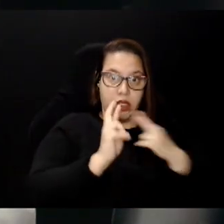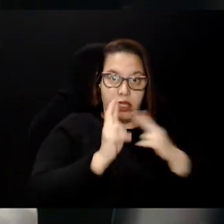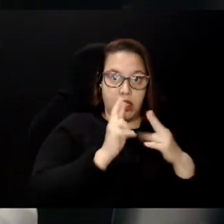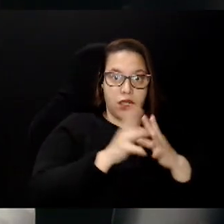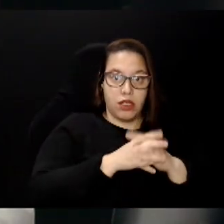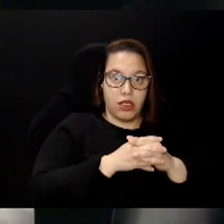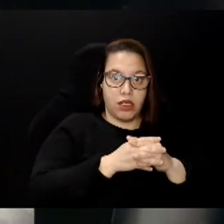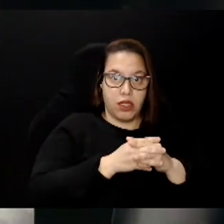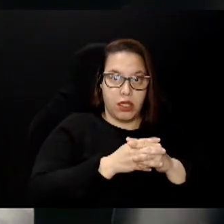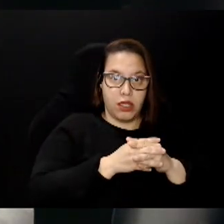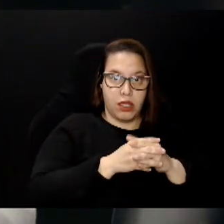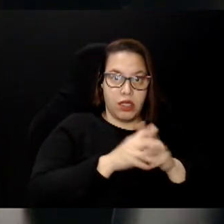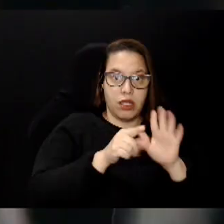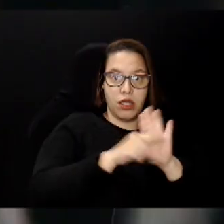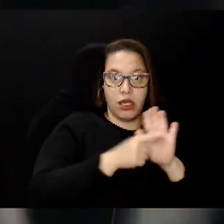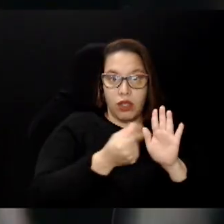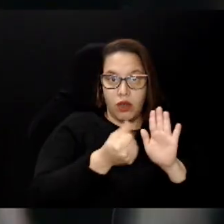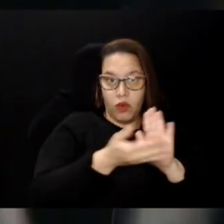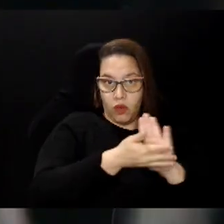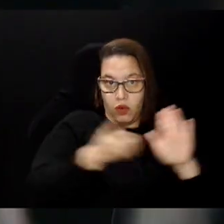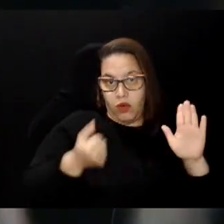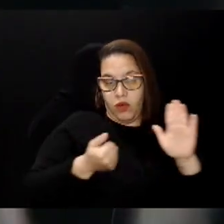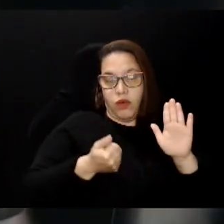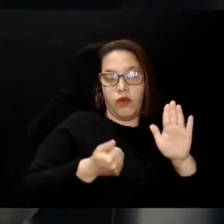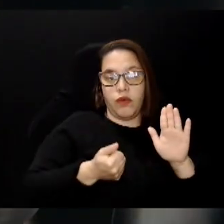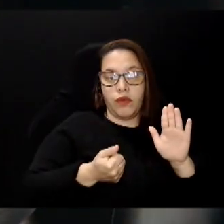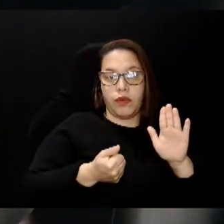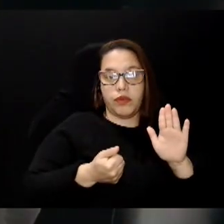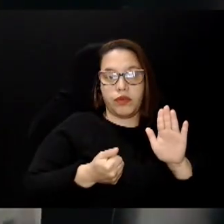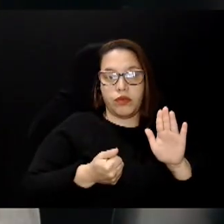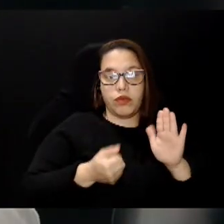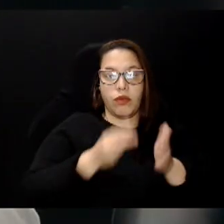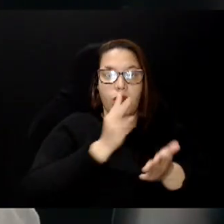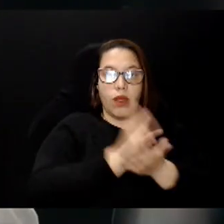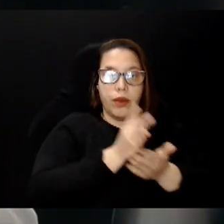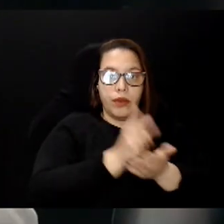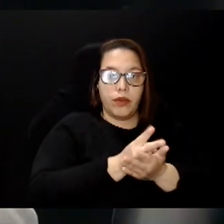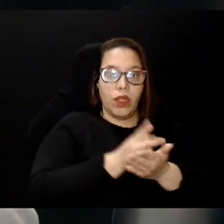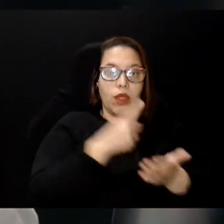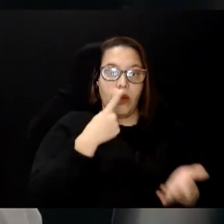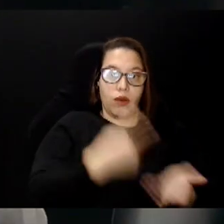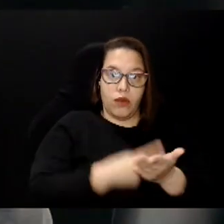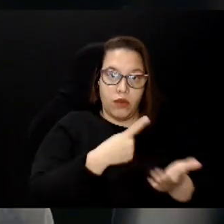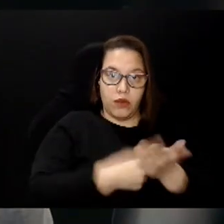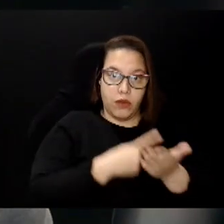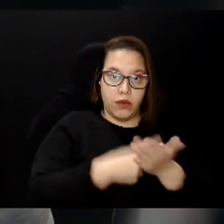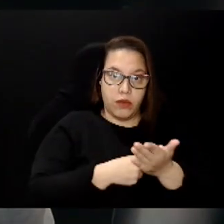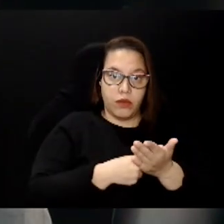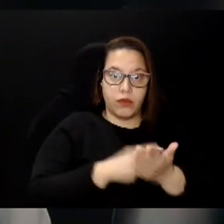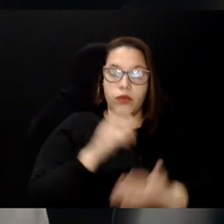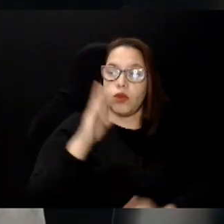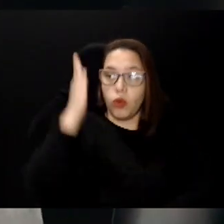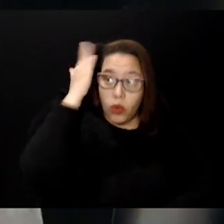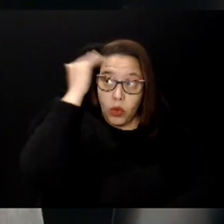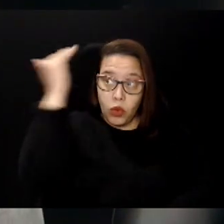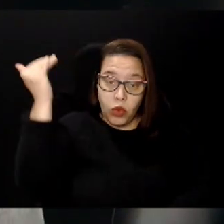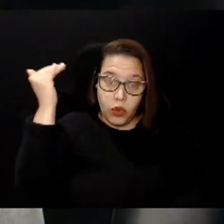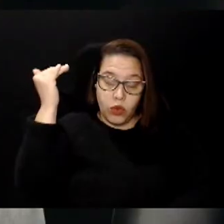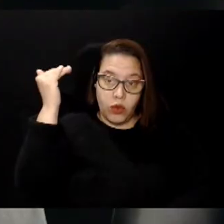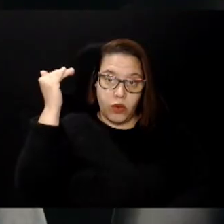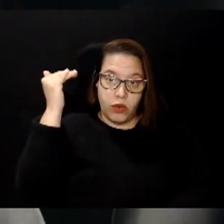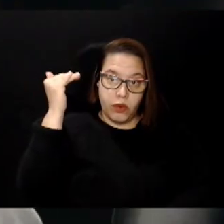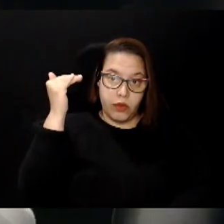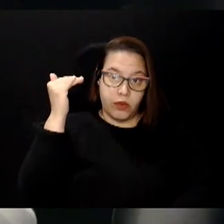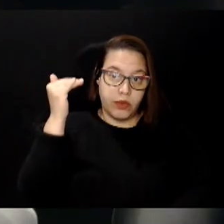bens financeiros, né? Que partem sempre de um viés de confirmação. Tem um caso muito famoso de uma ferramenta de